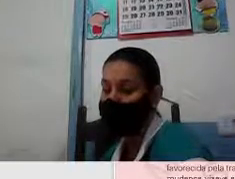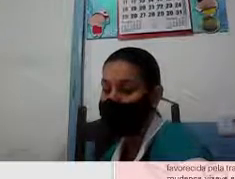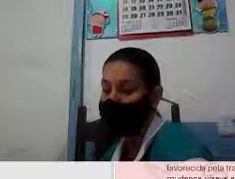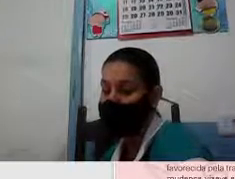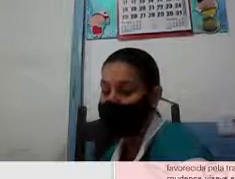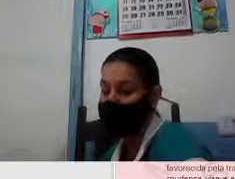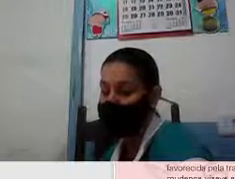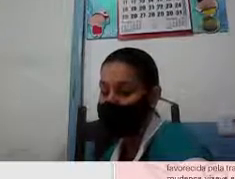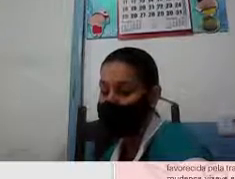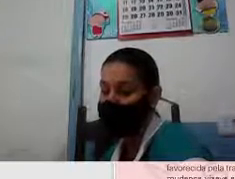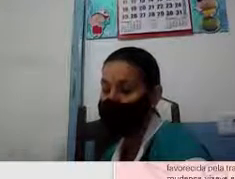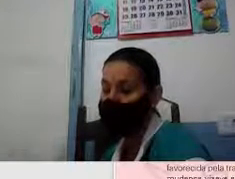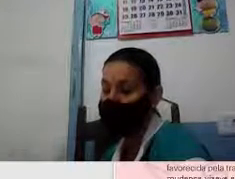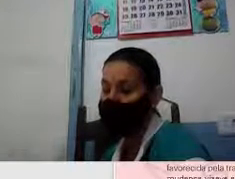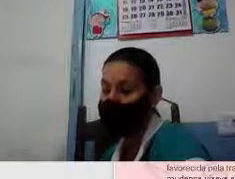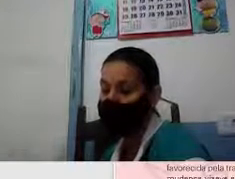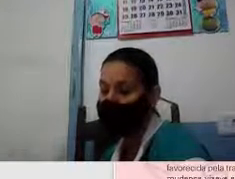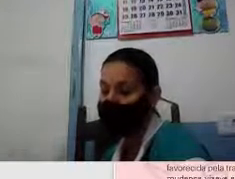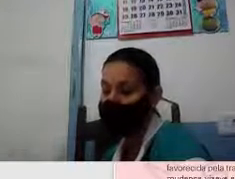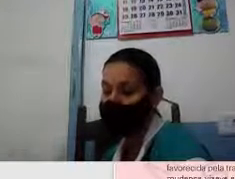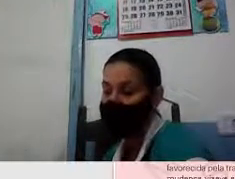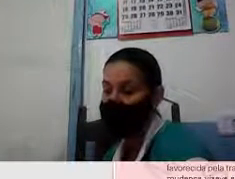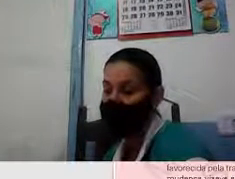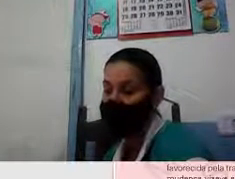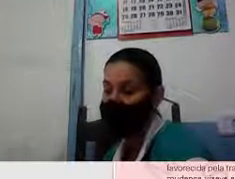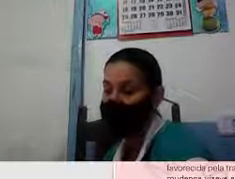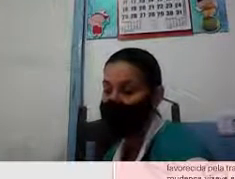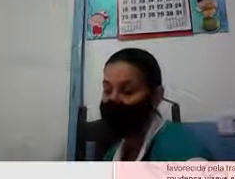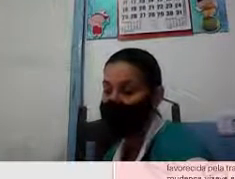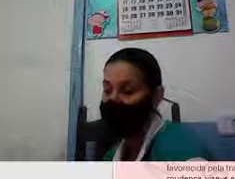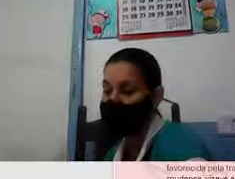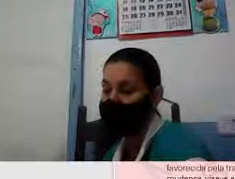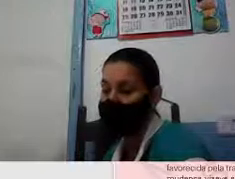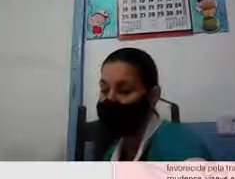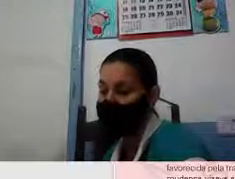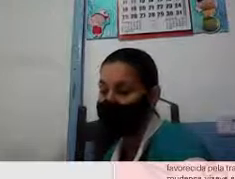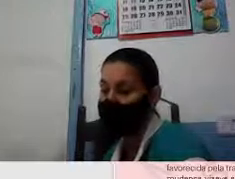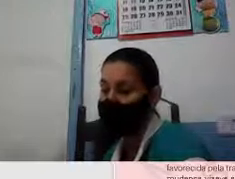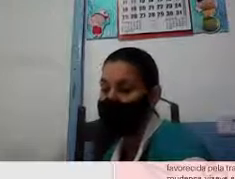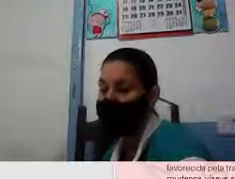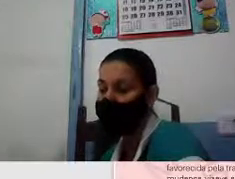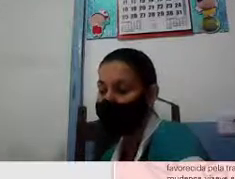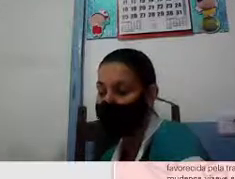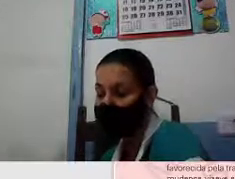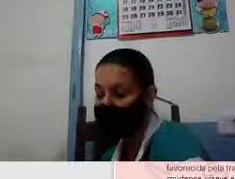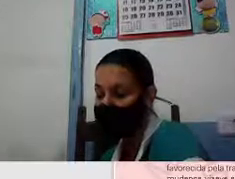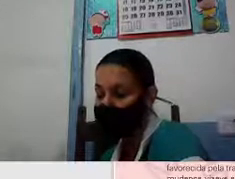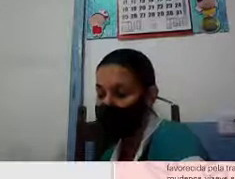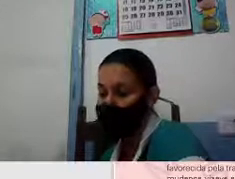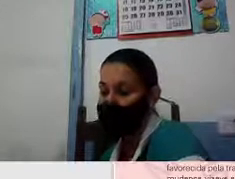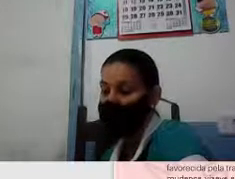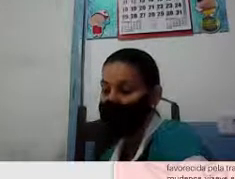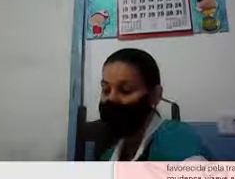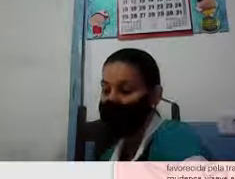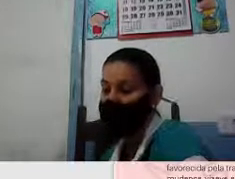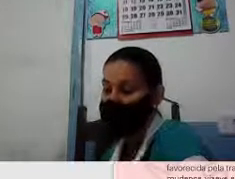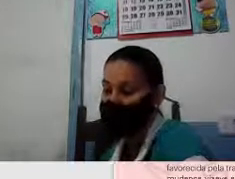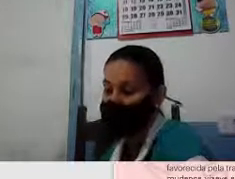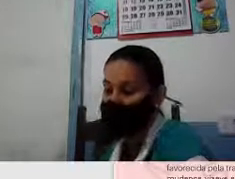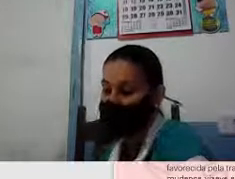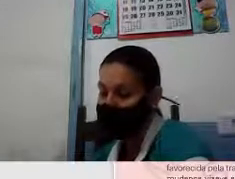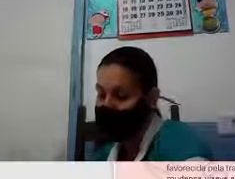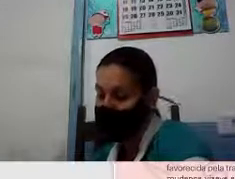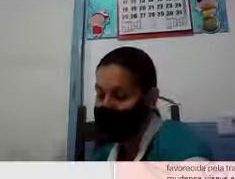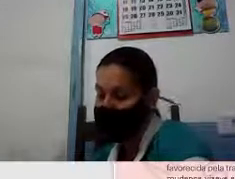Tomás Antônio Gonzalez, Cláudio Manuel da Costa. Poemas líricos deste movimento foram constituídos